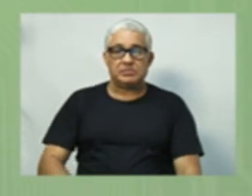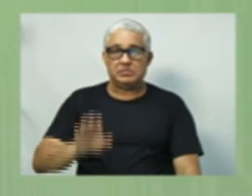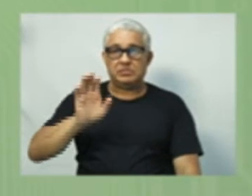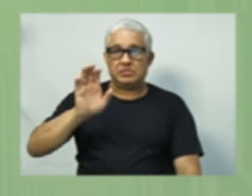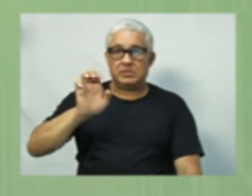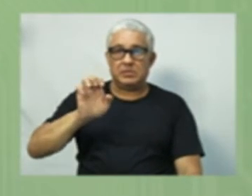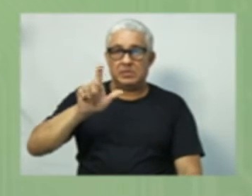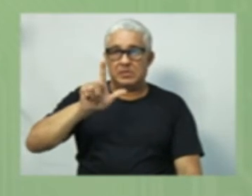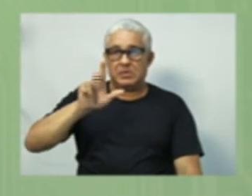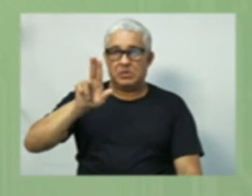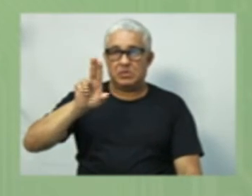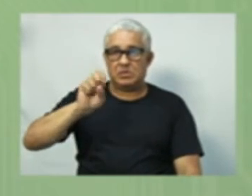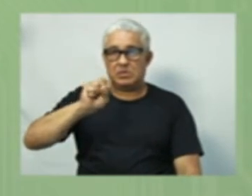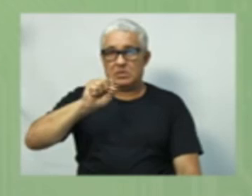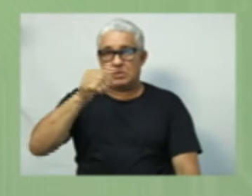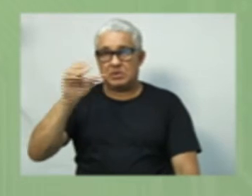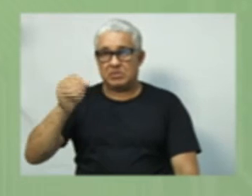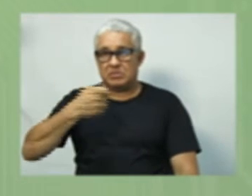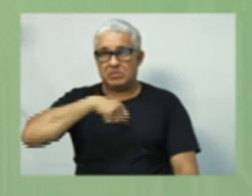ilusão